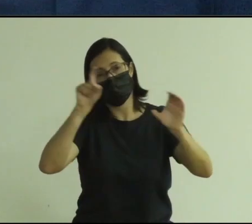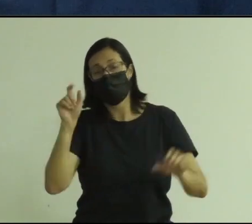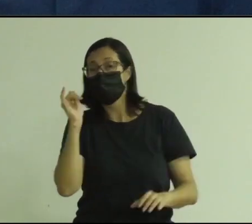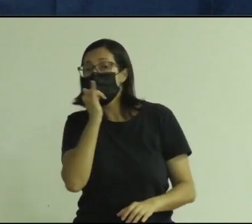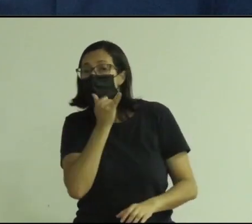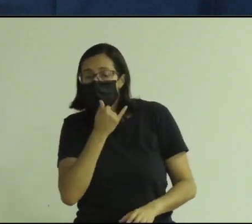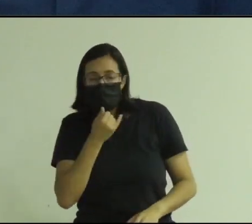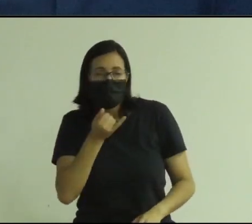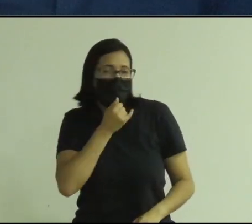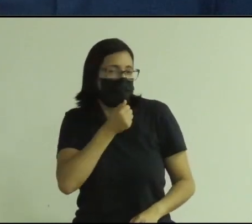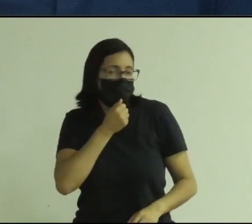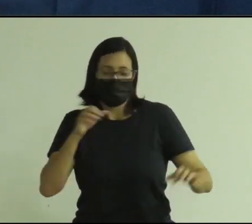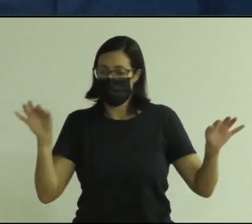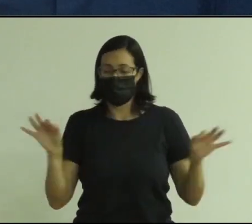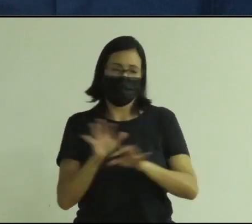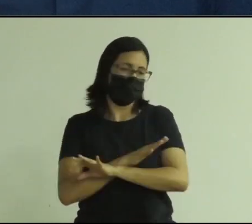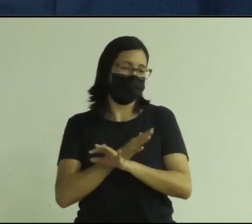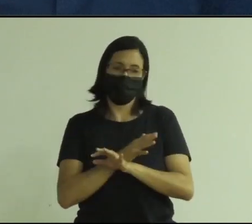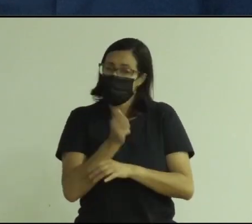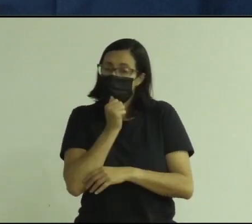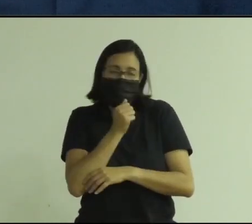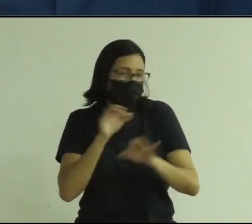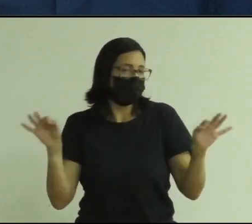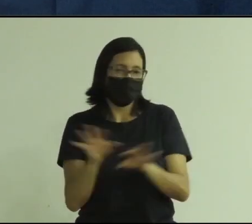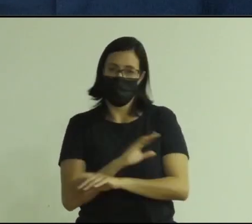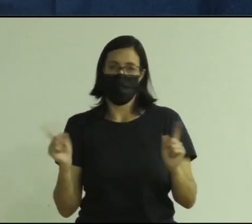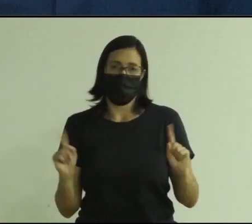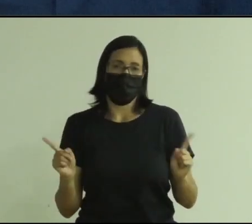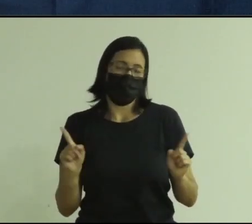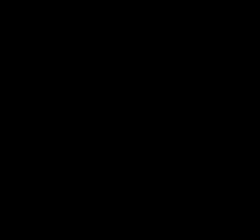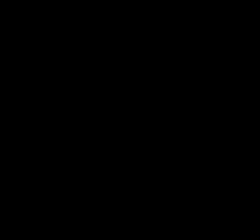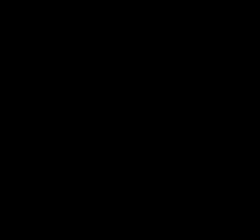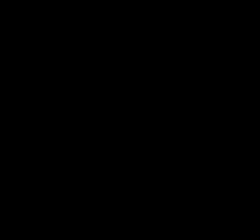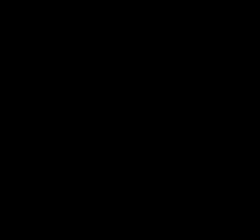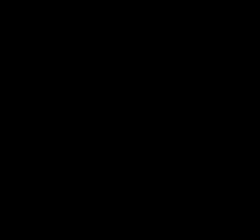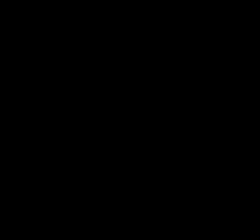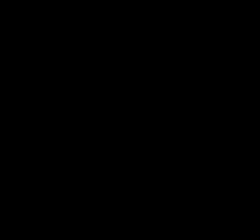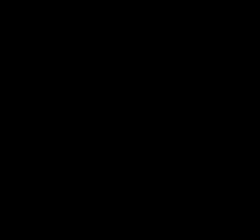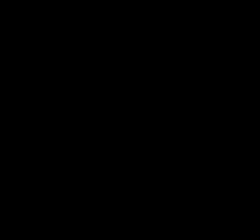está dessa suposta independência.